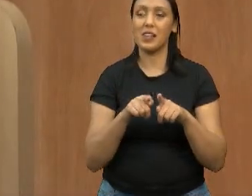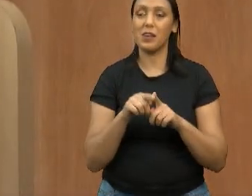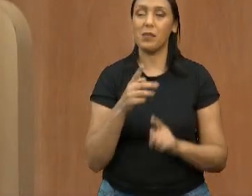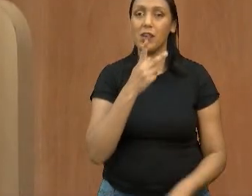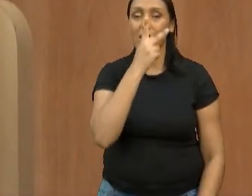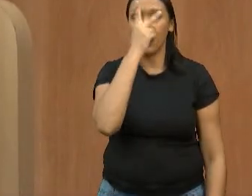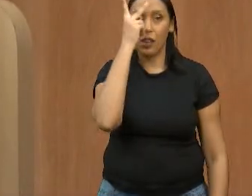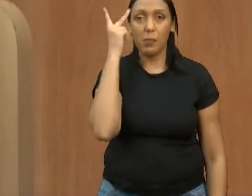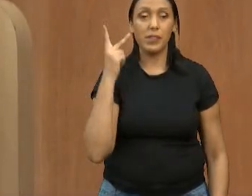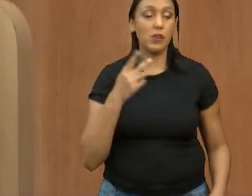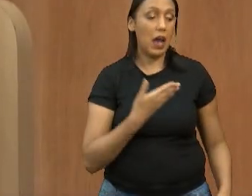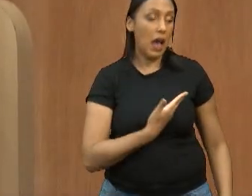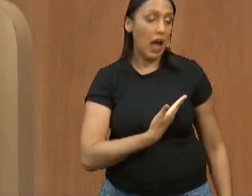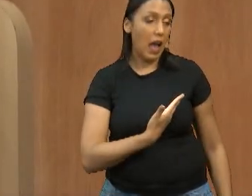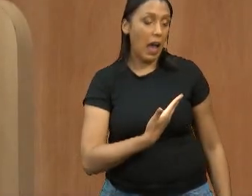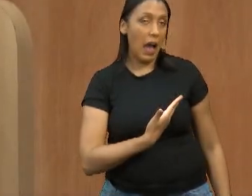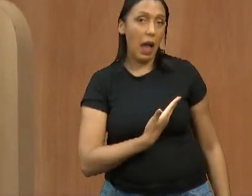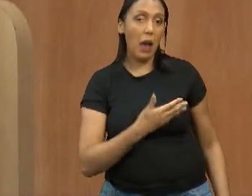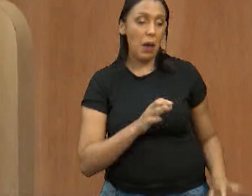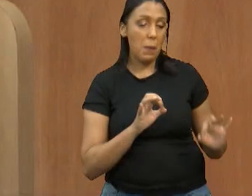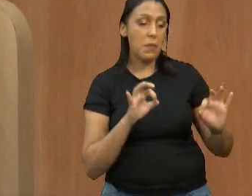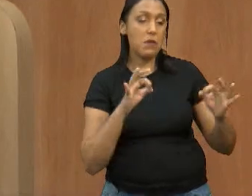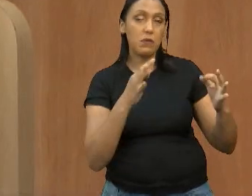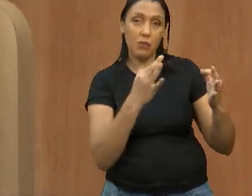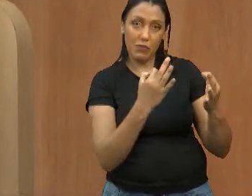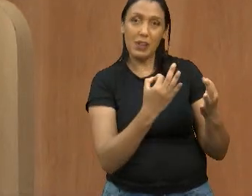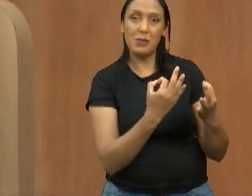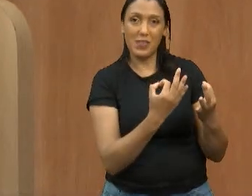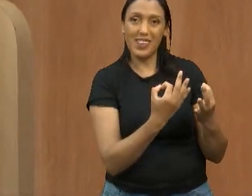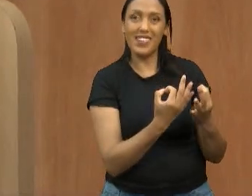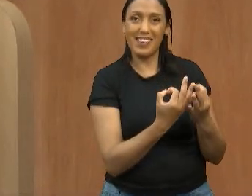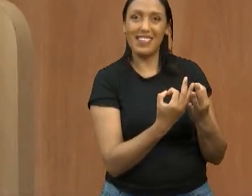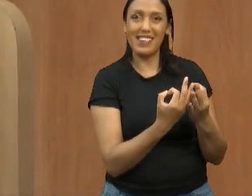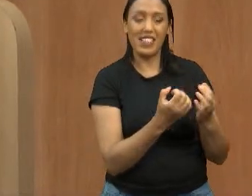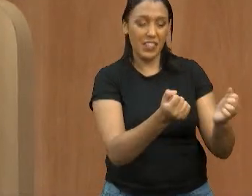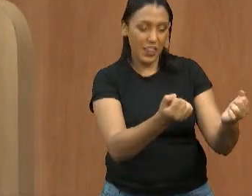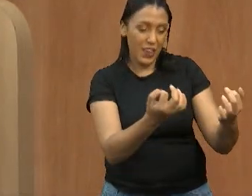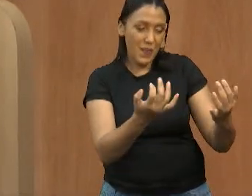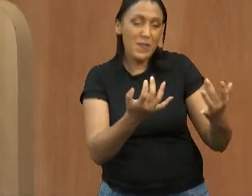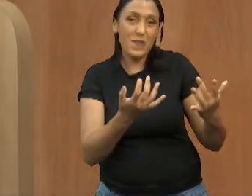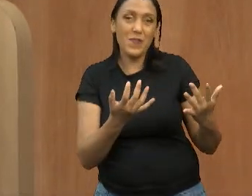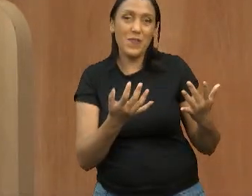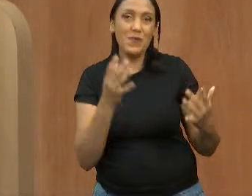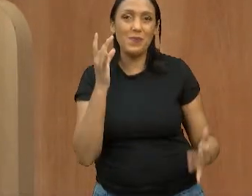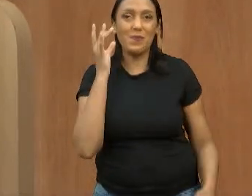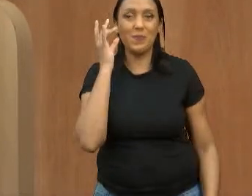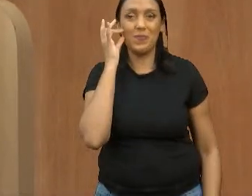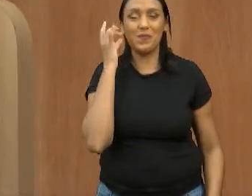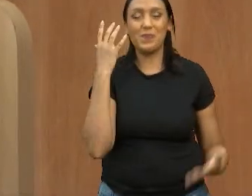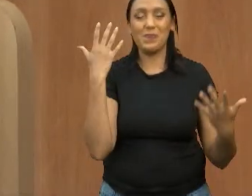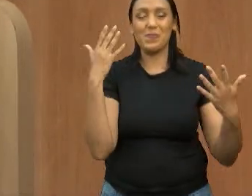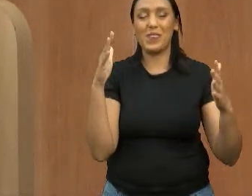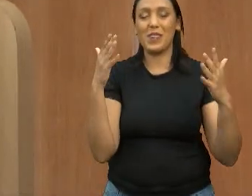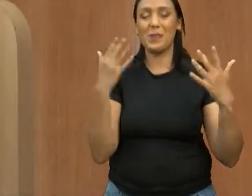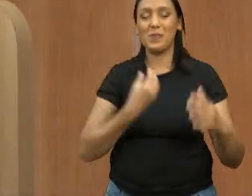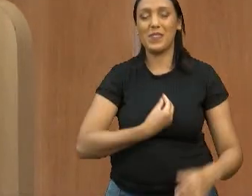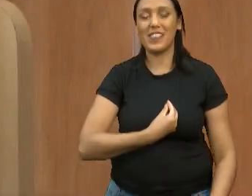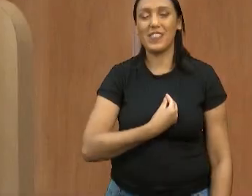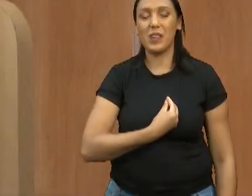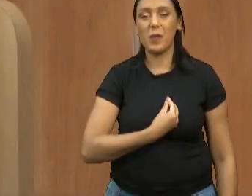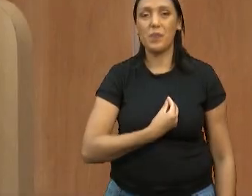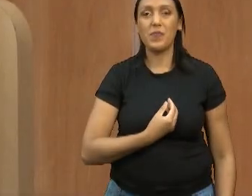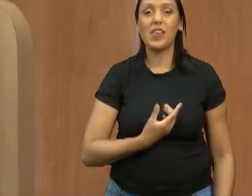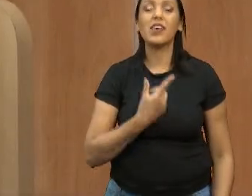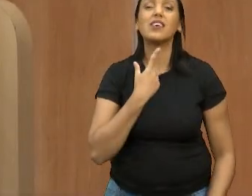aos amigos, familiares, parabéns. E desejo a todos um